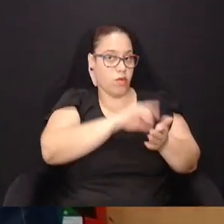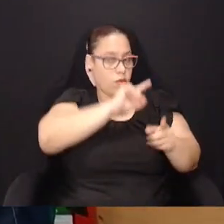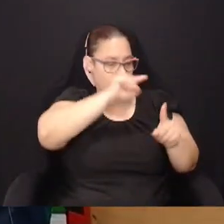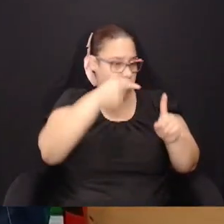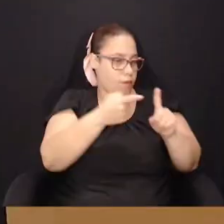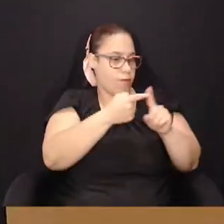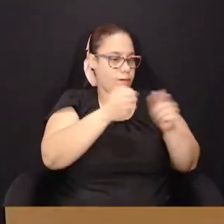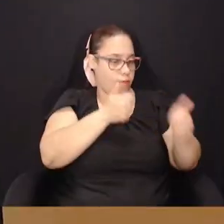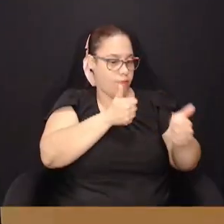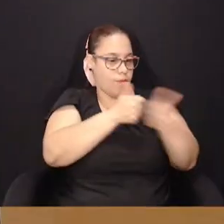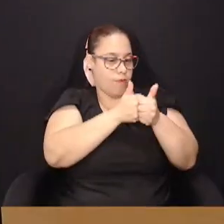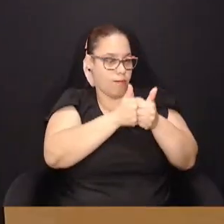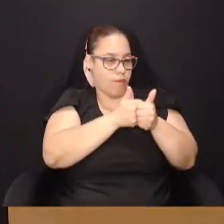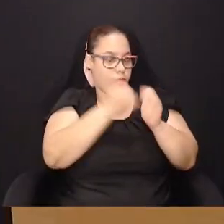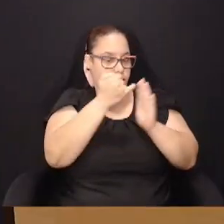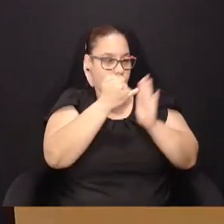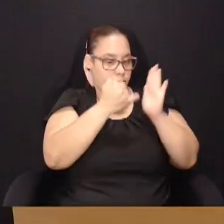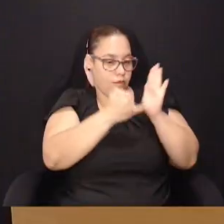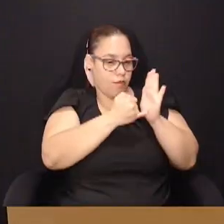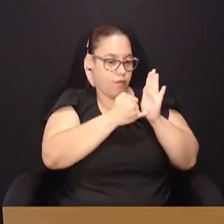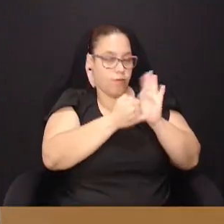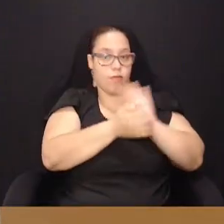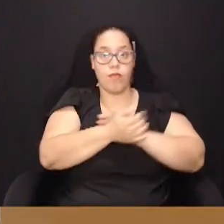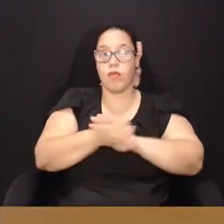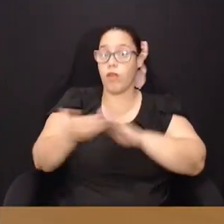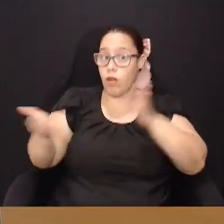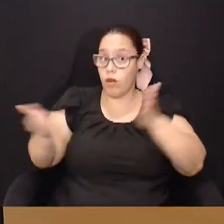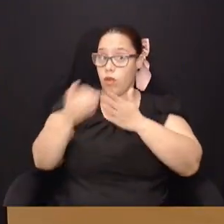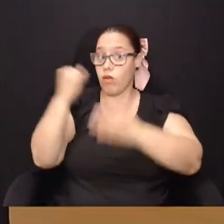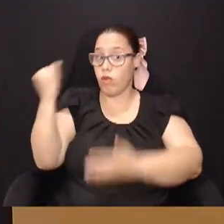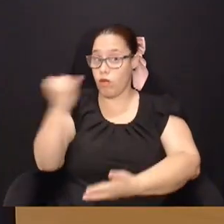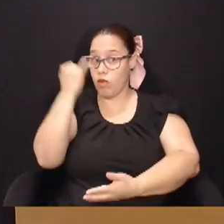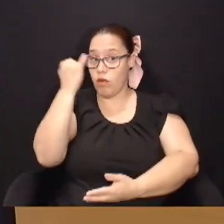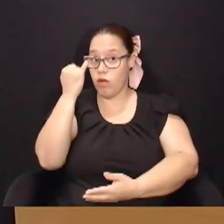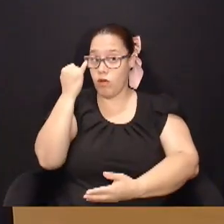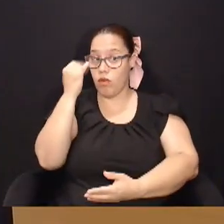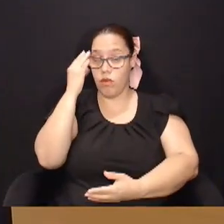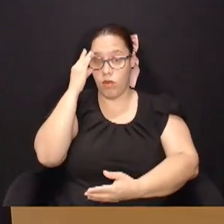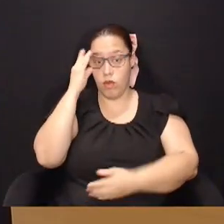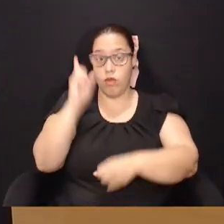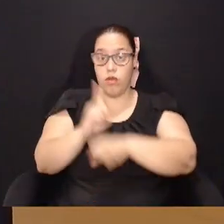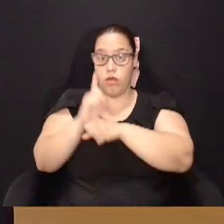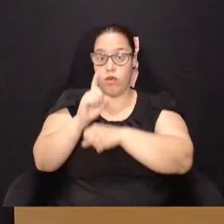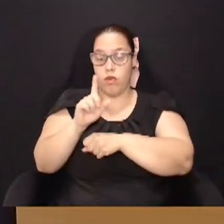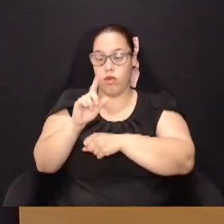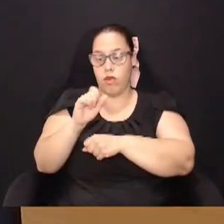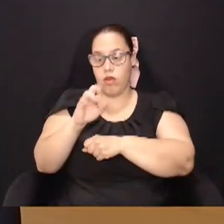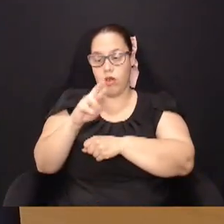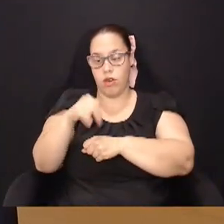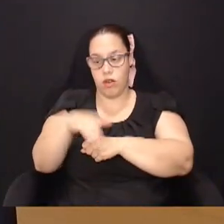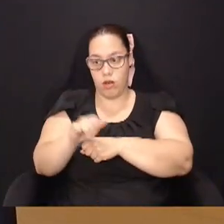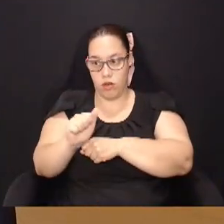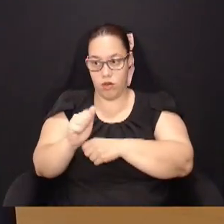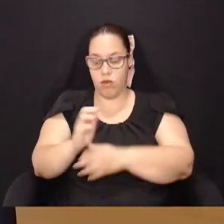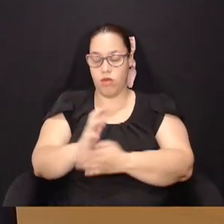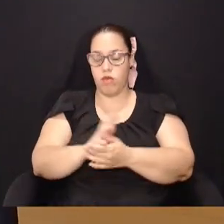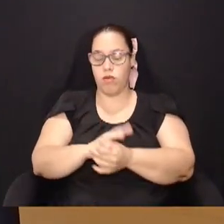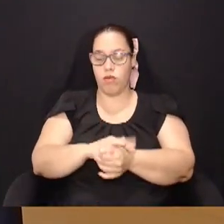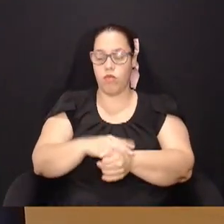as instituições. É uma iniciativa importante da doutora Cristiana de Castro Moraes, que é presidente do tribunal, que teve a